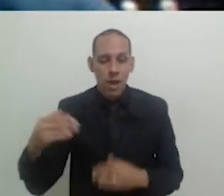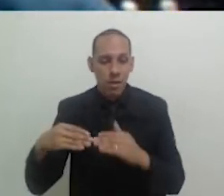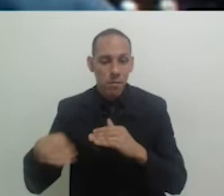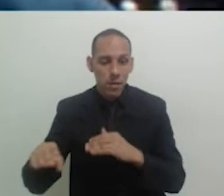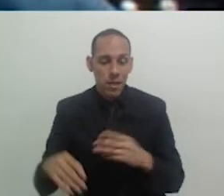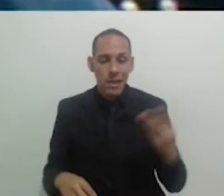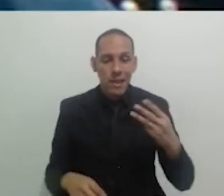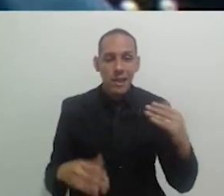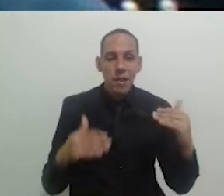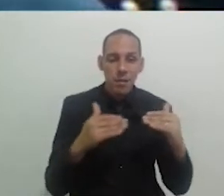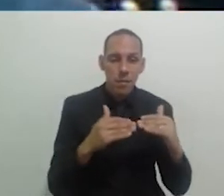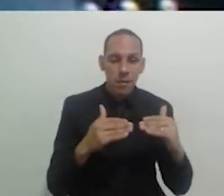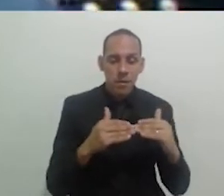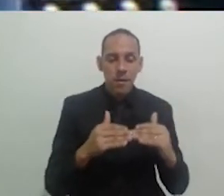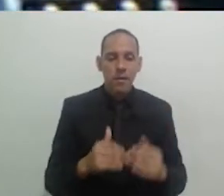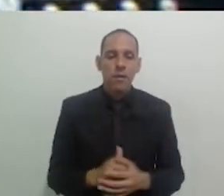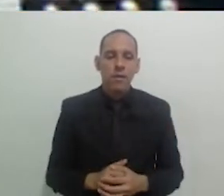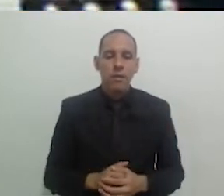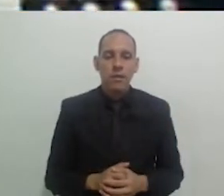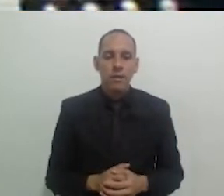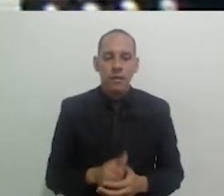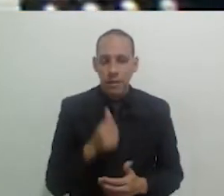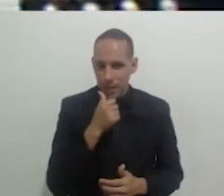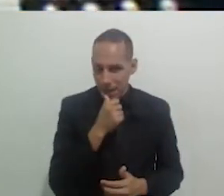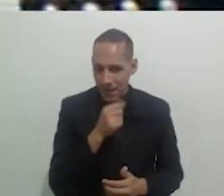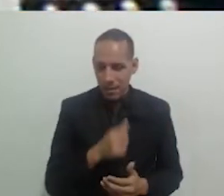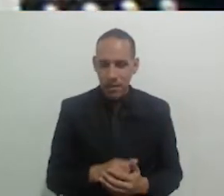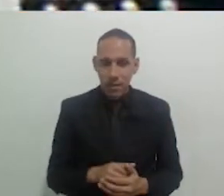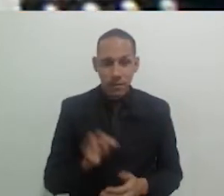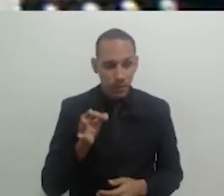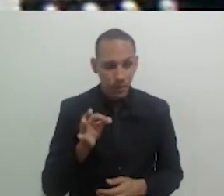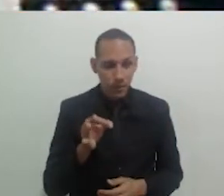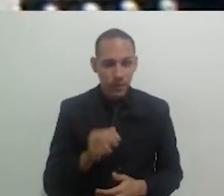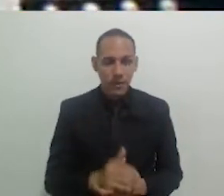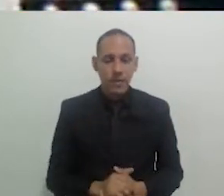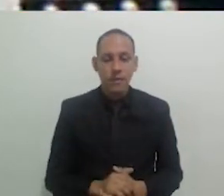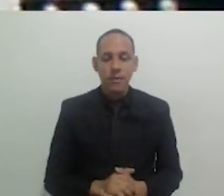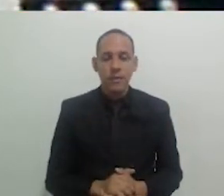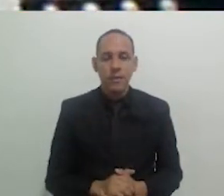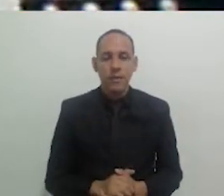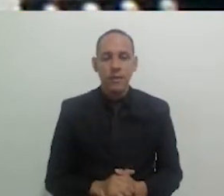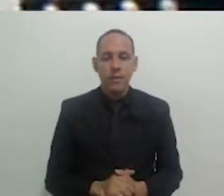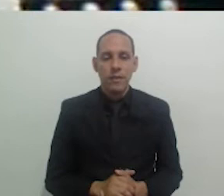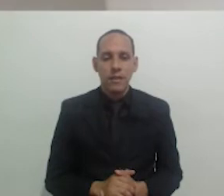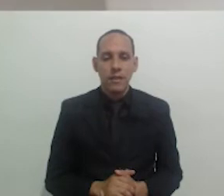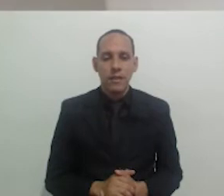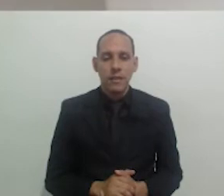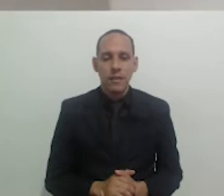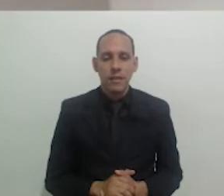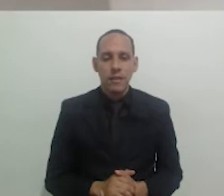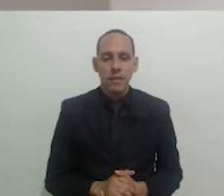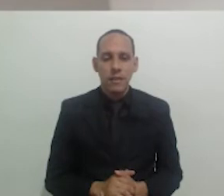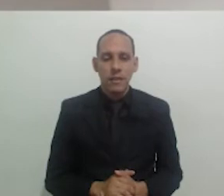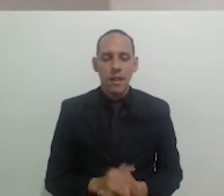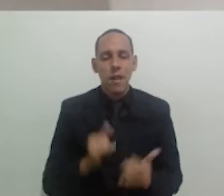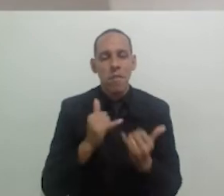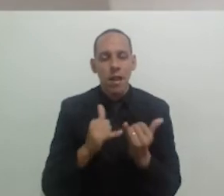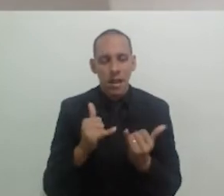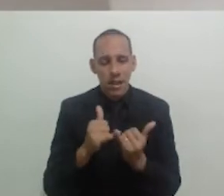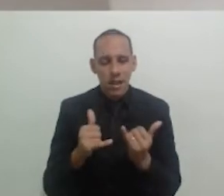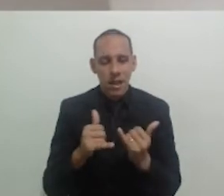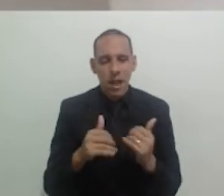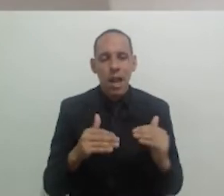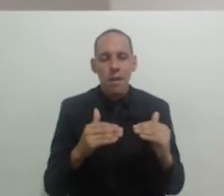procedência. É isso? É isso? Se pela procedência parcial, temos o relator, desembargador